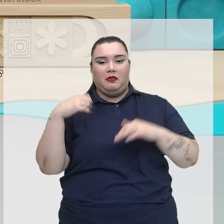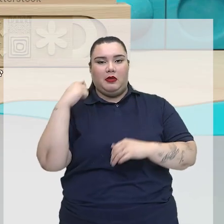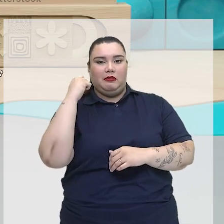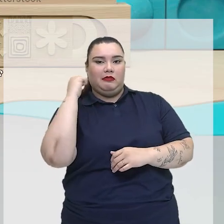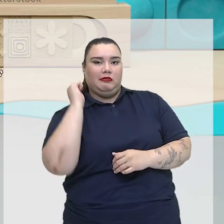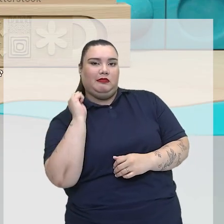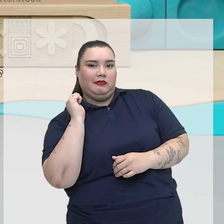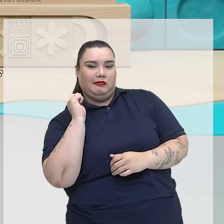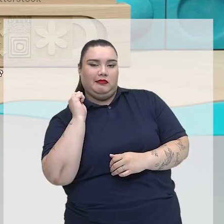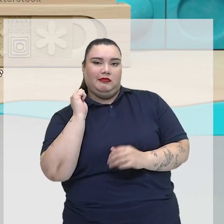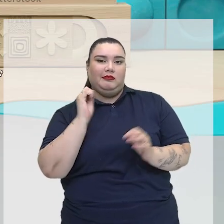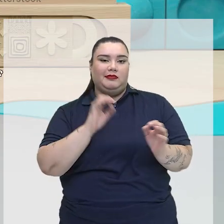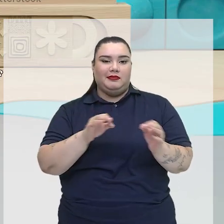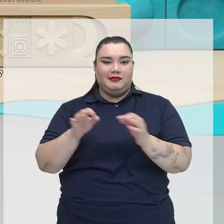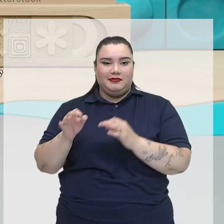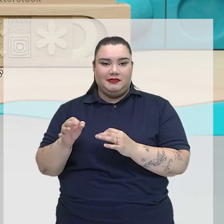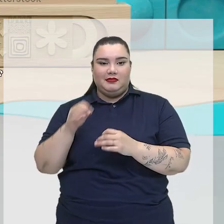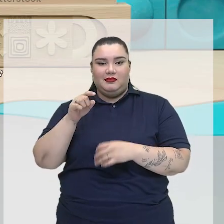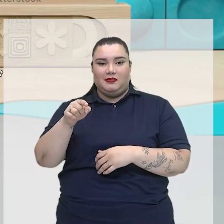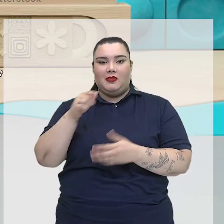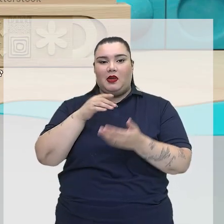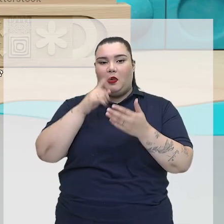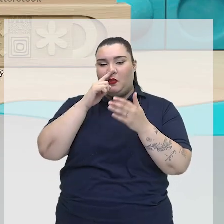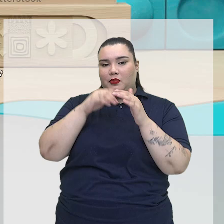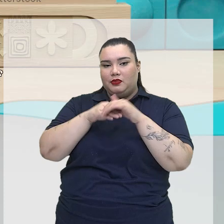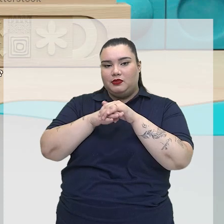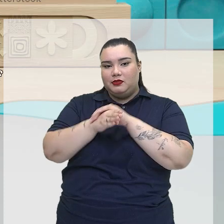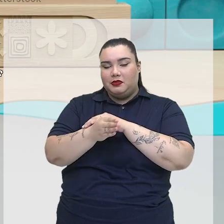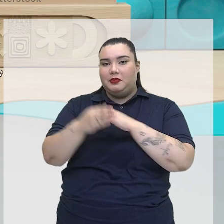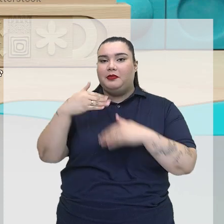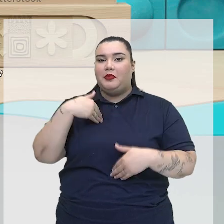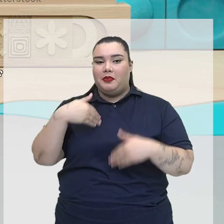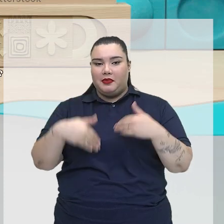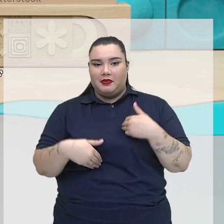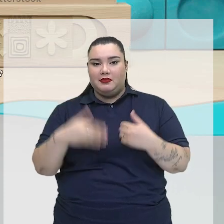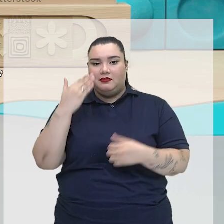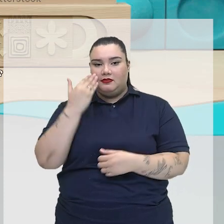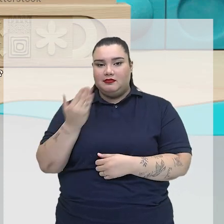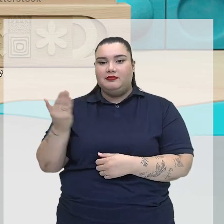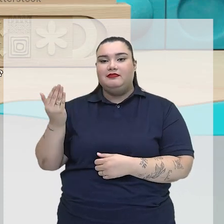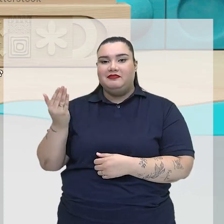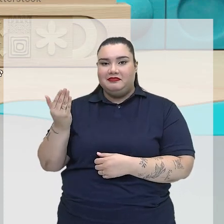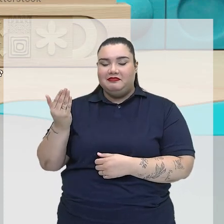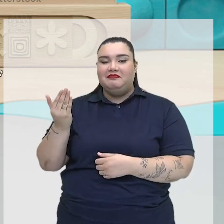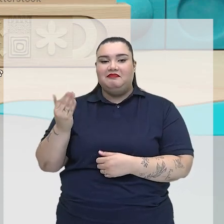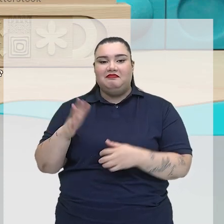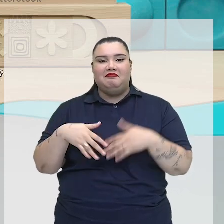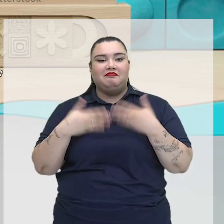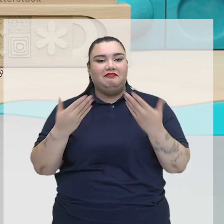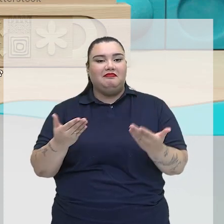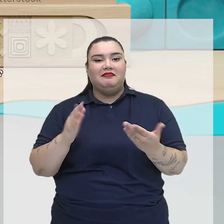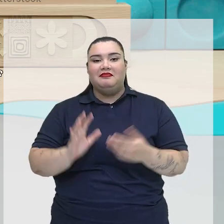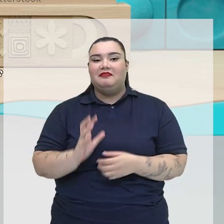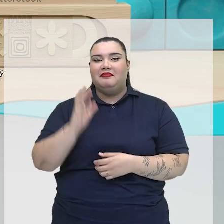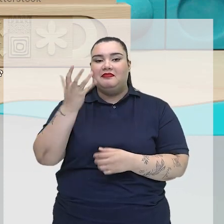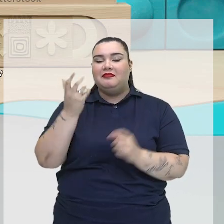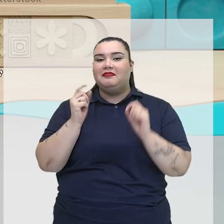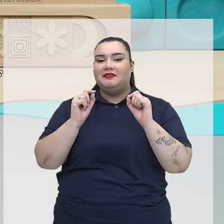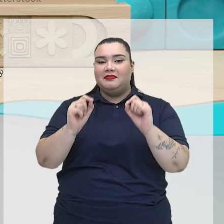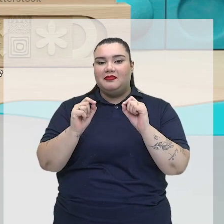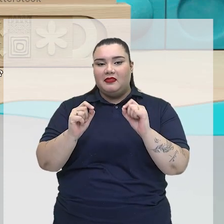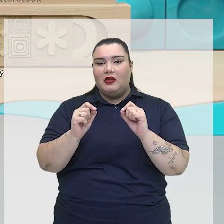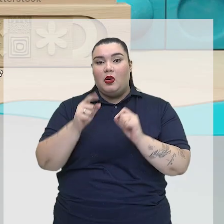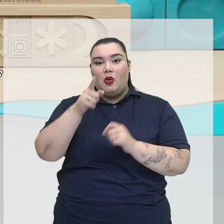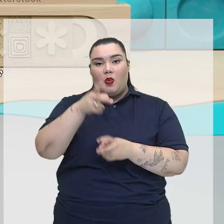né? Pender para um lado. E aí você vai acostumar o seu corpo a ficar dessa forma, né? Com isso, o que acontece?